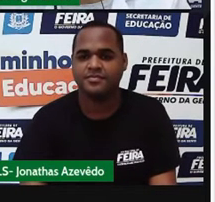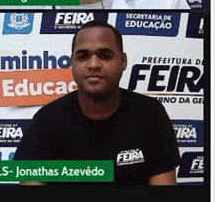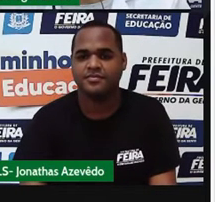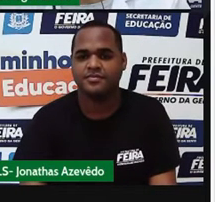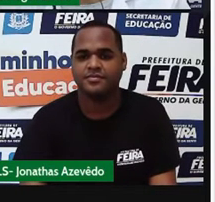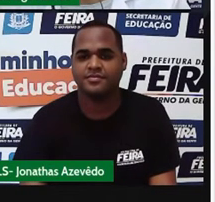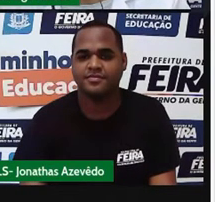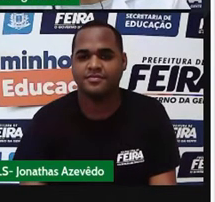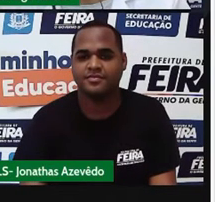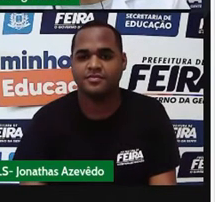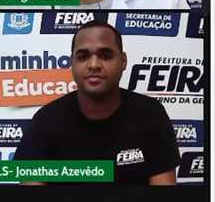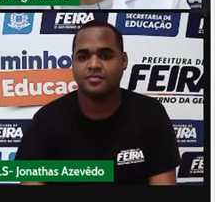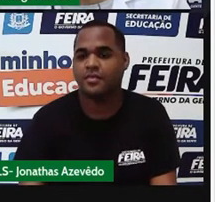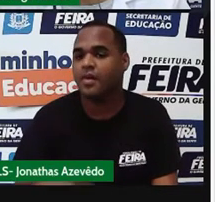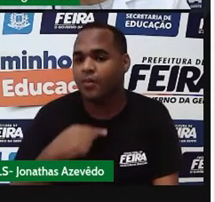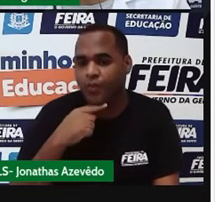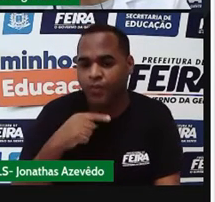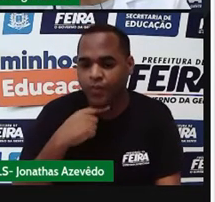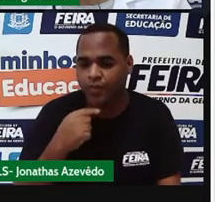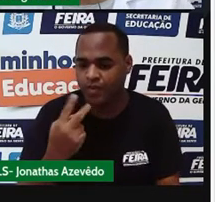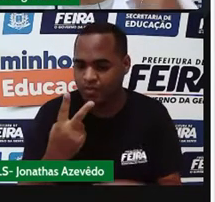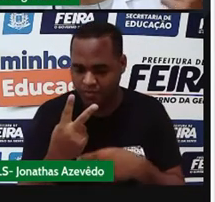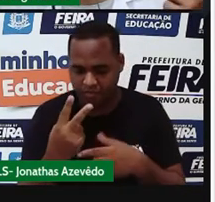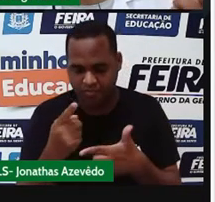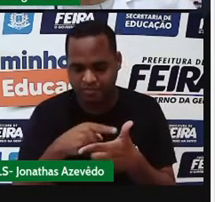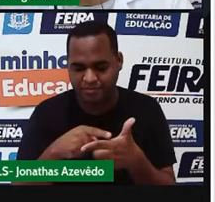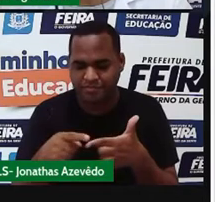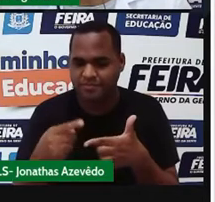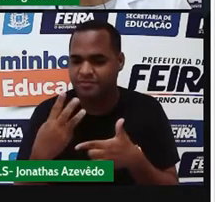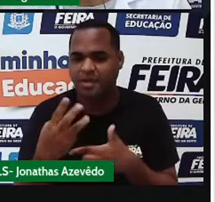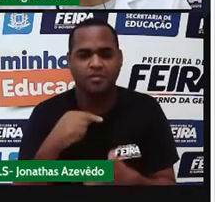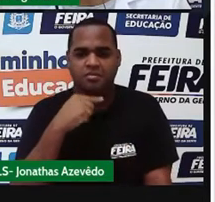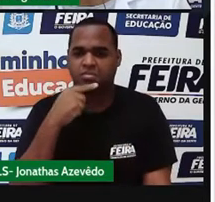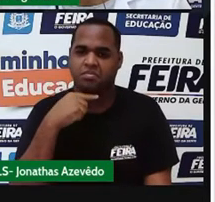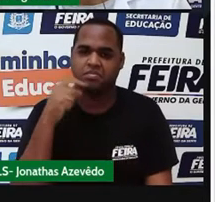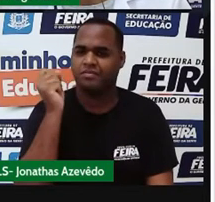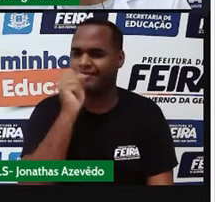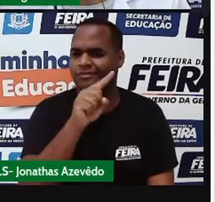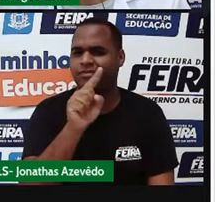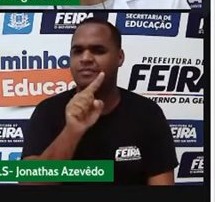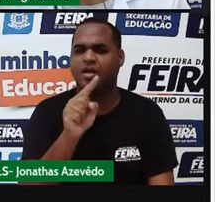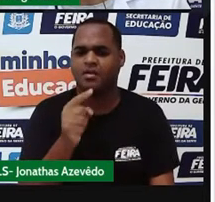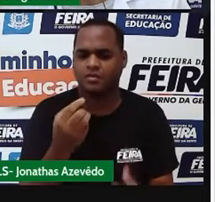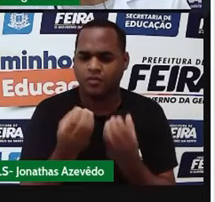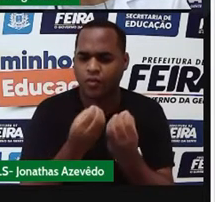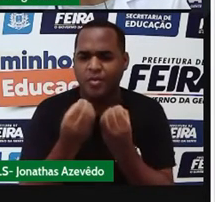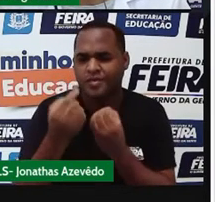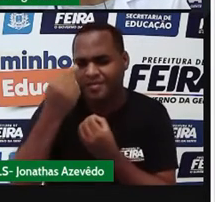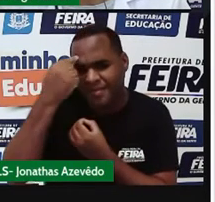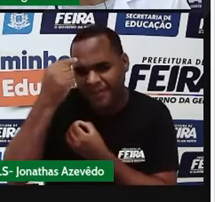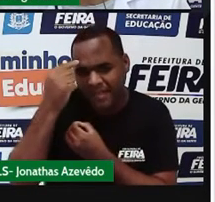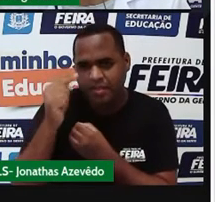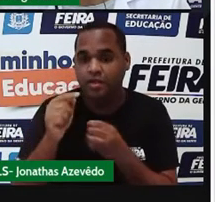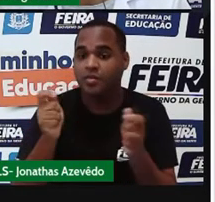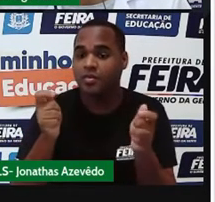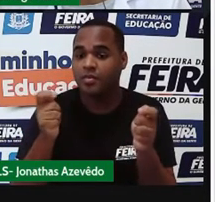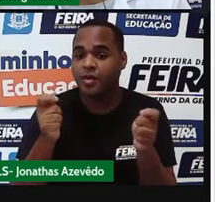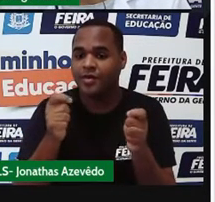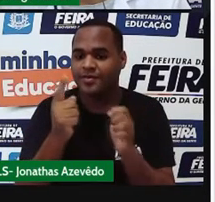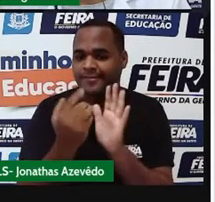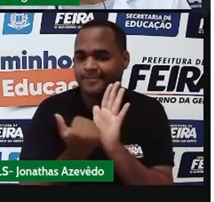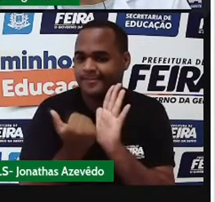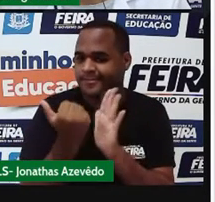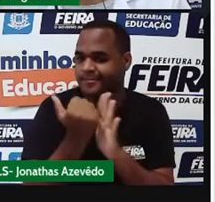é bom a gente não vai conseguir dividir dois por três então a ideia aqui para fazer essa divisão é acrescentar 10 aqui no dois